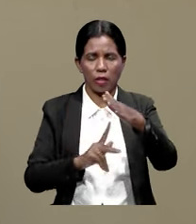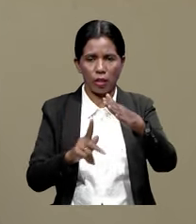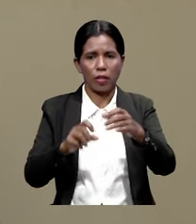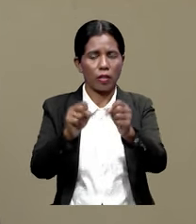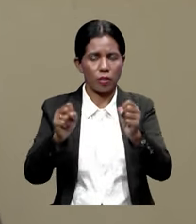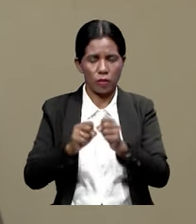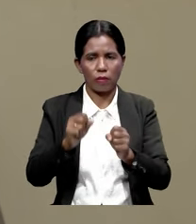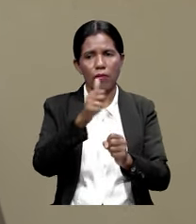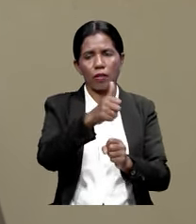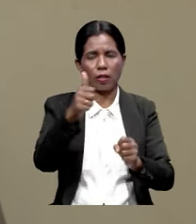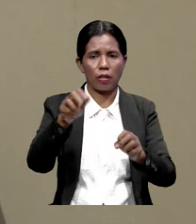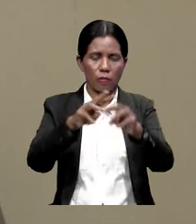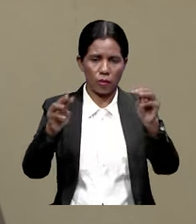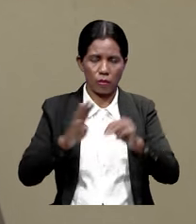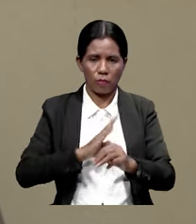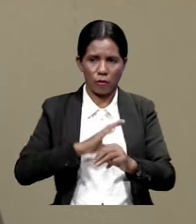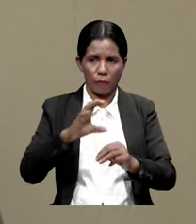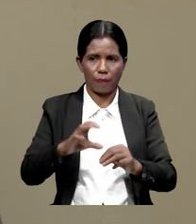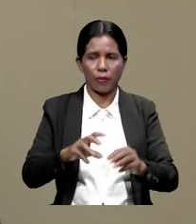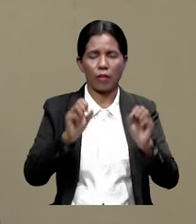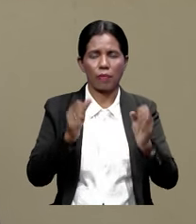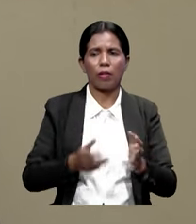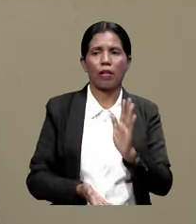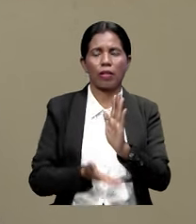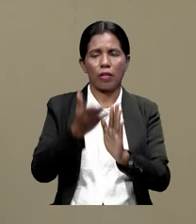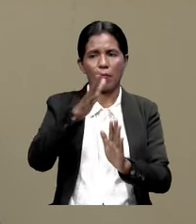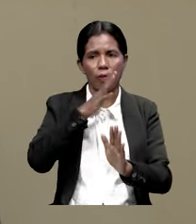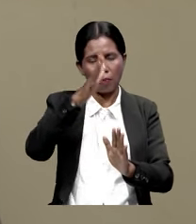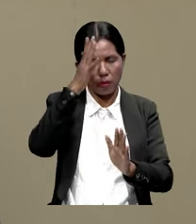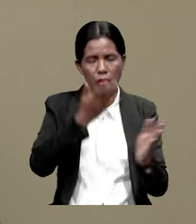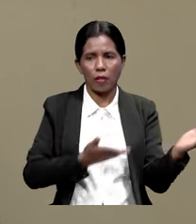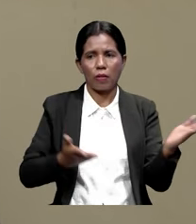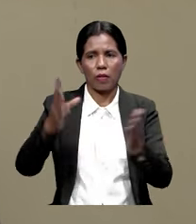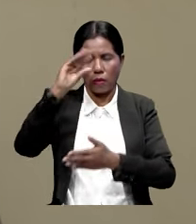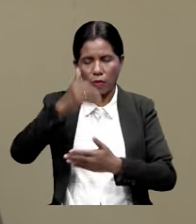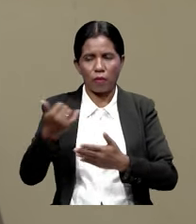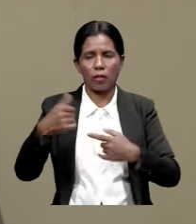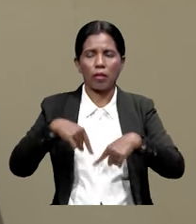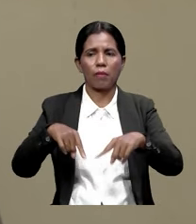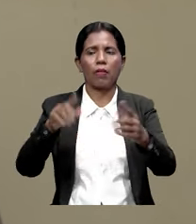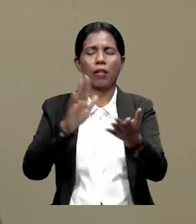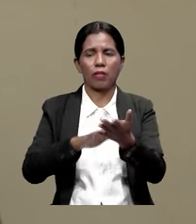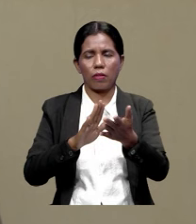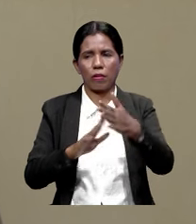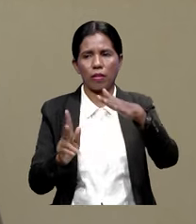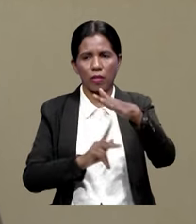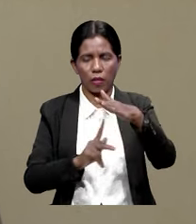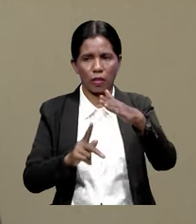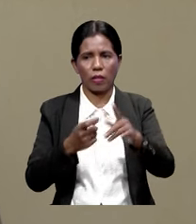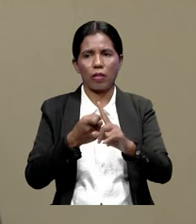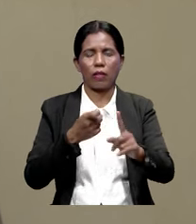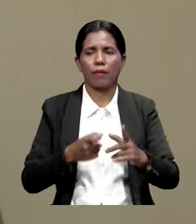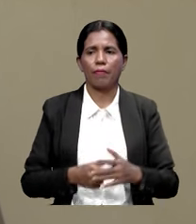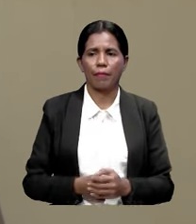e município boko para atun ne bele motiva ina aman sir at bele lori la wan sir at bele ba escola liu si